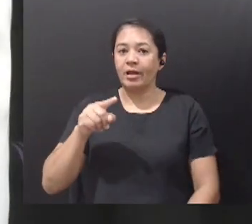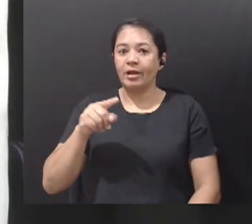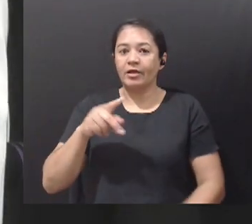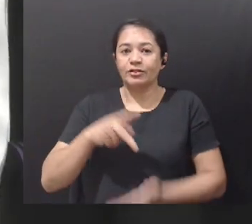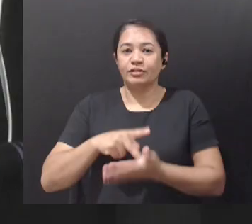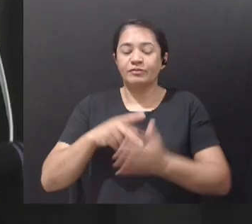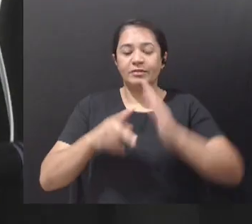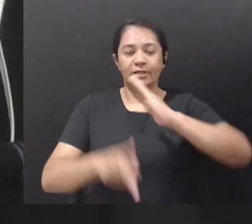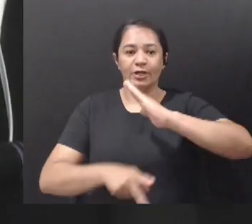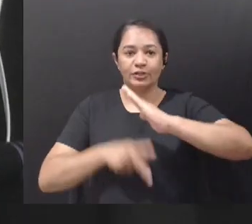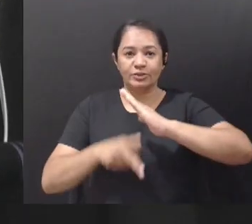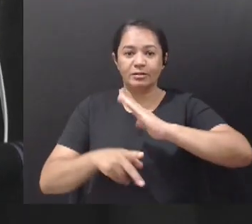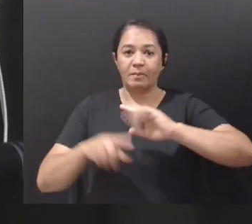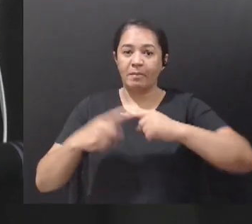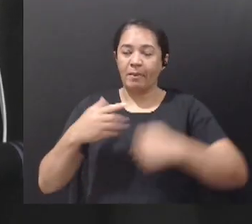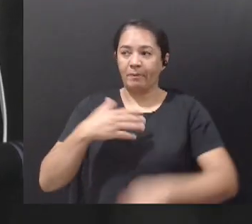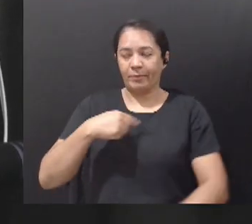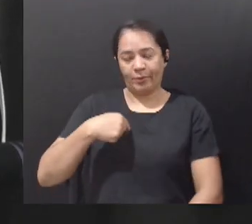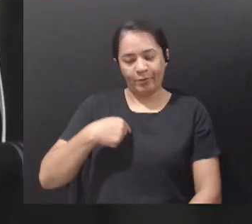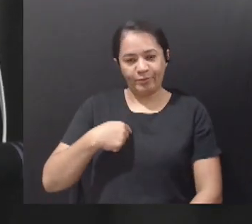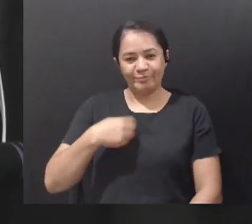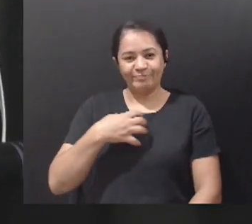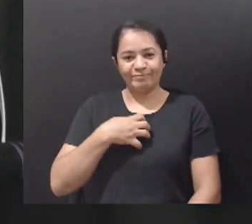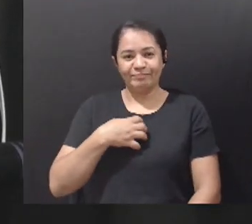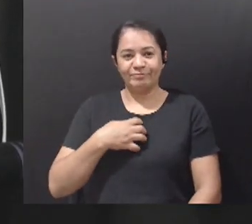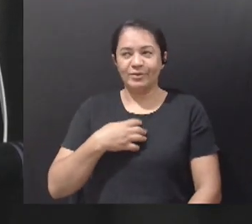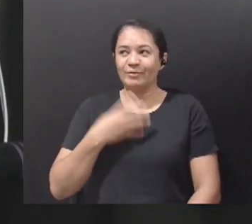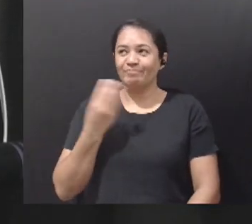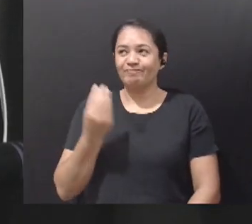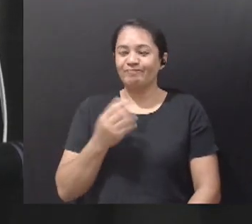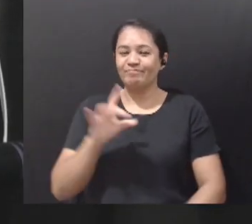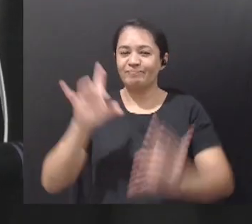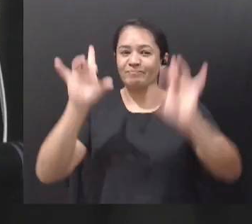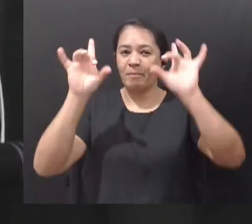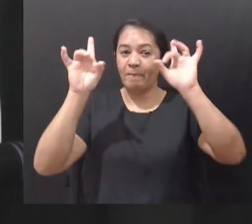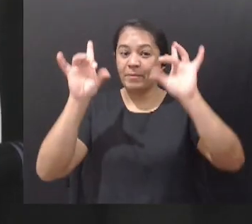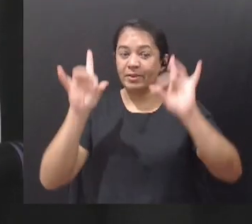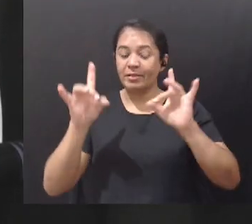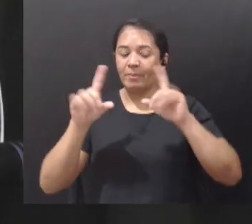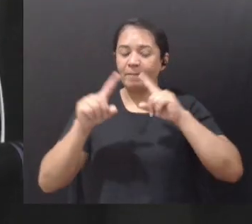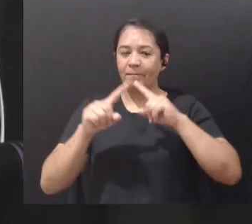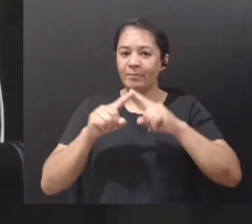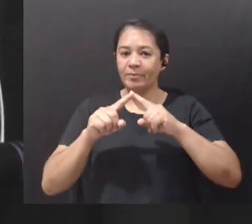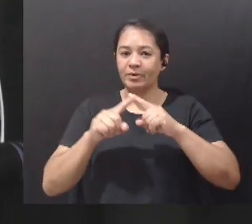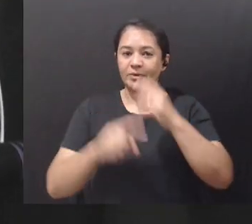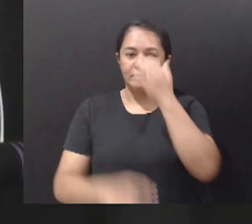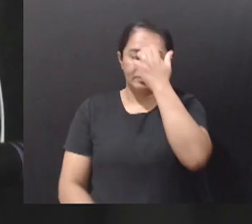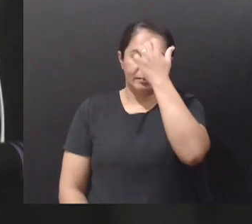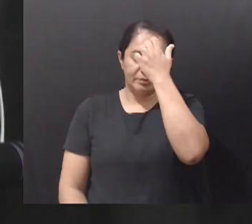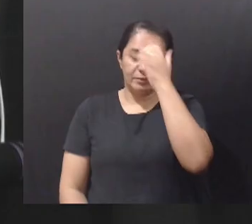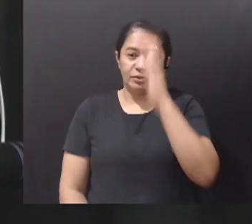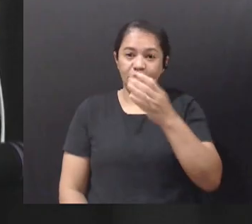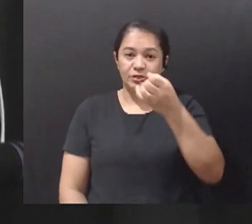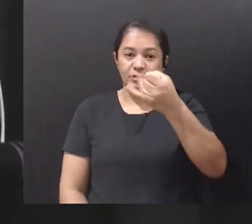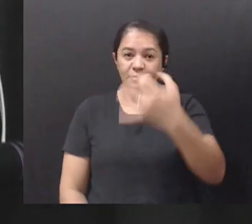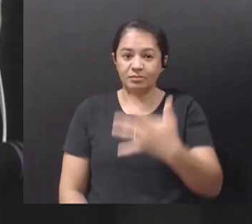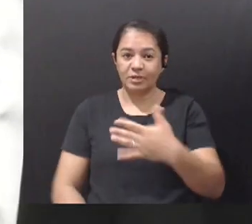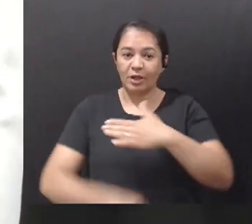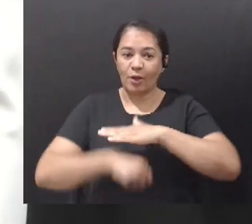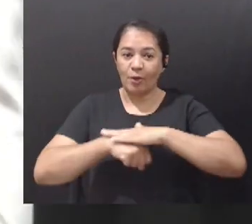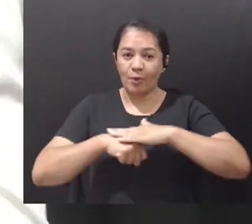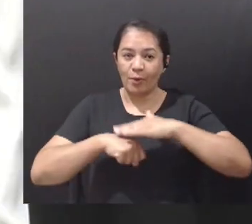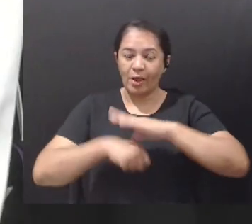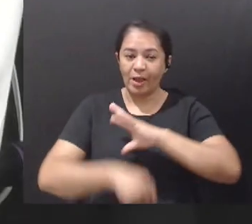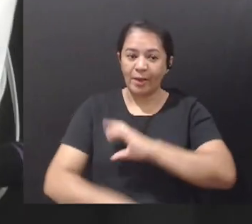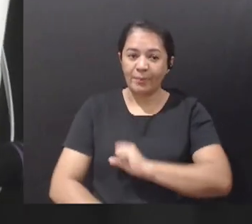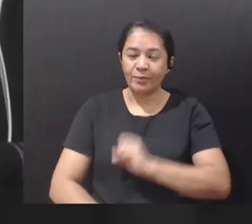para mim tem um sabor especial, Mirna. Um sabor especial porque posso dizer isso com carinho, com amor, com respeito, é a